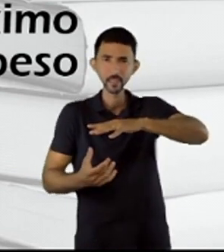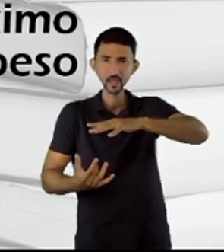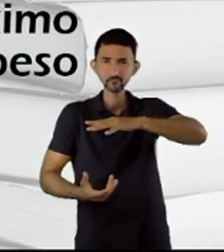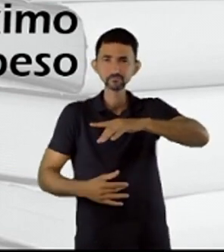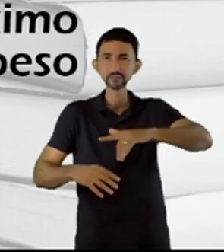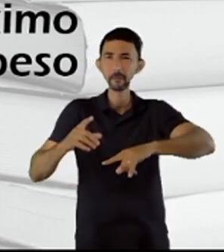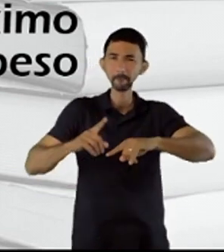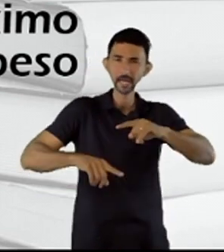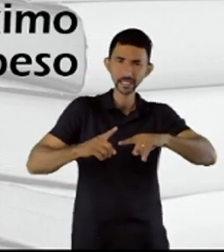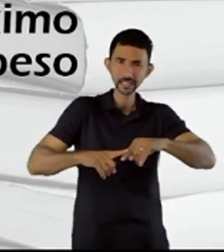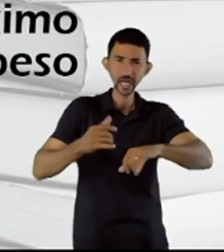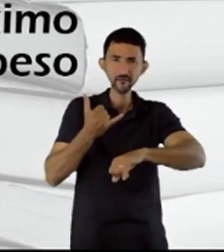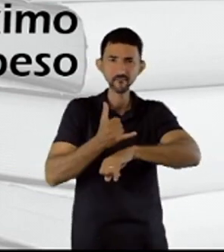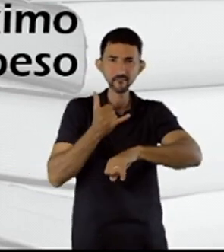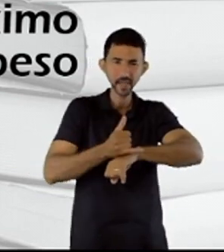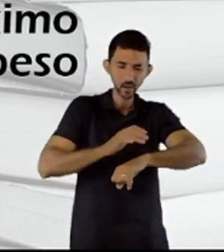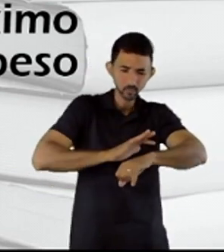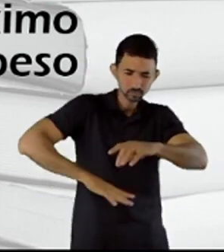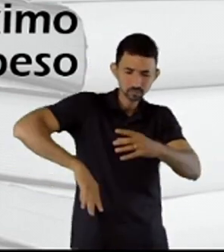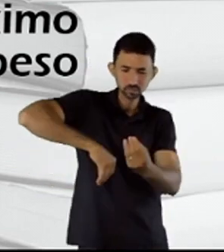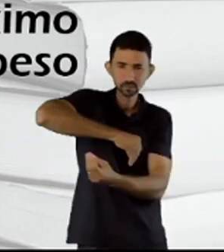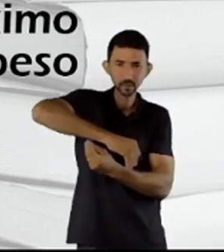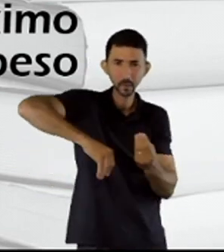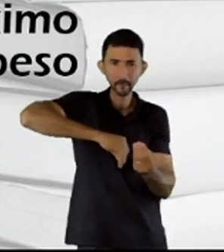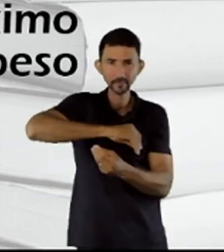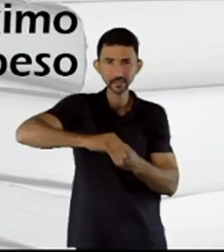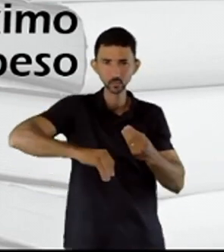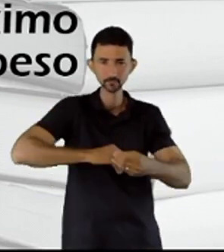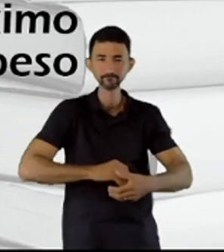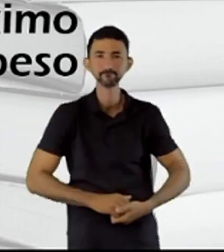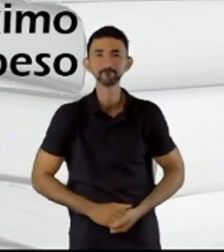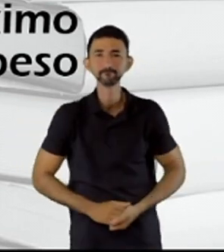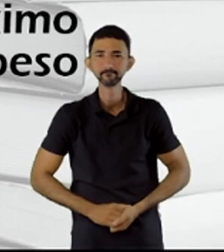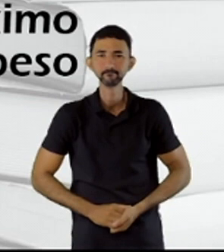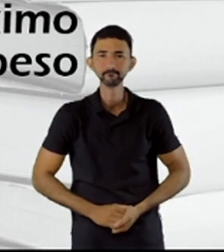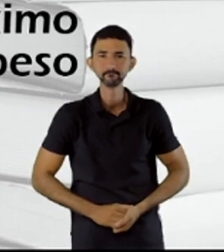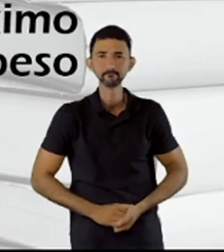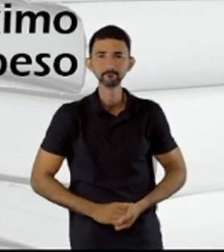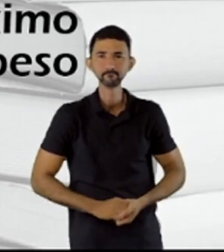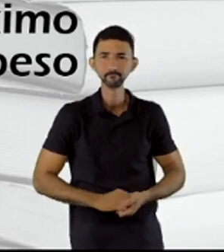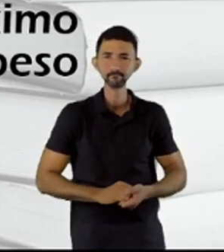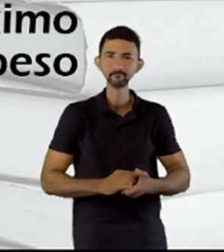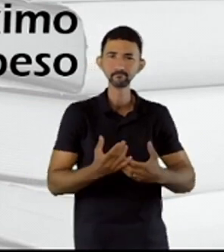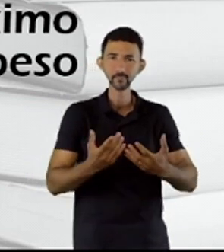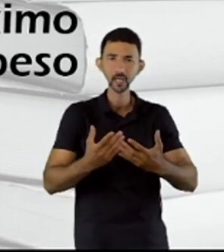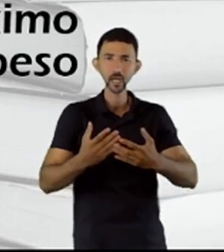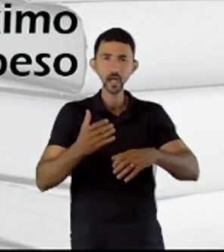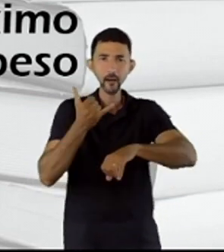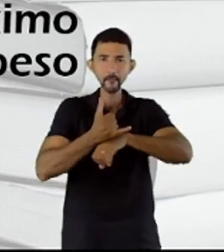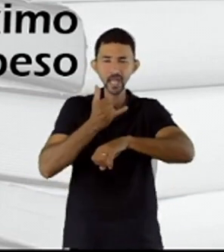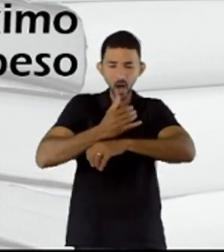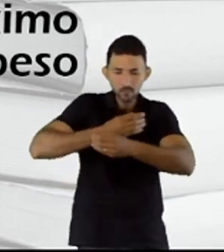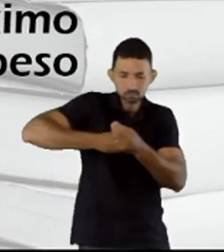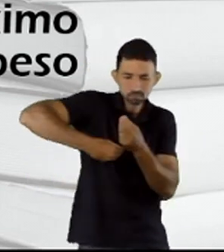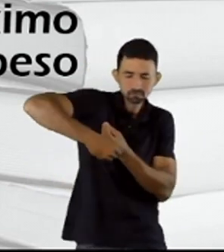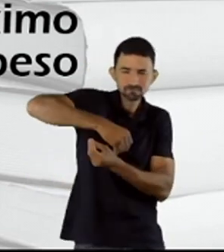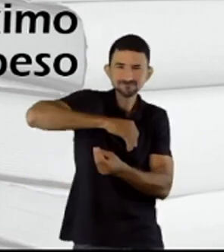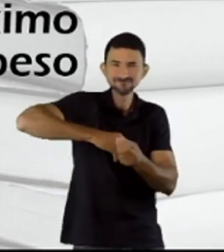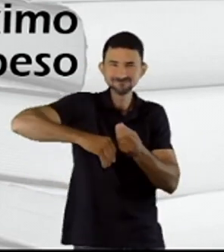muitos metais aí nessa constituição. Metais fundidos, né?